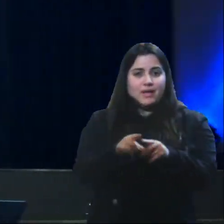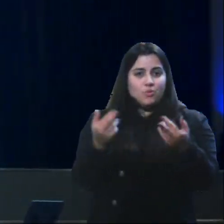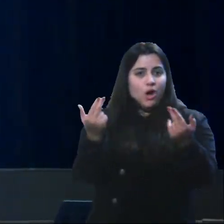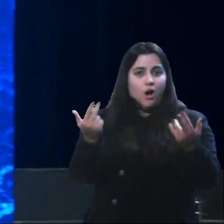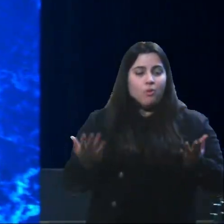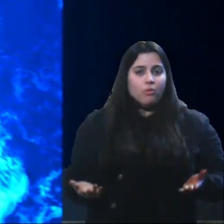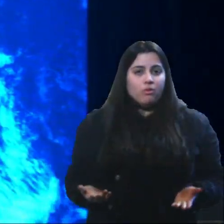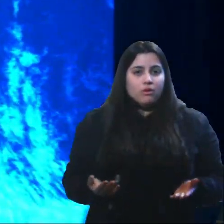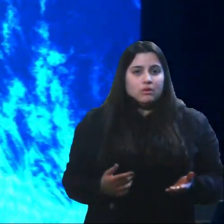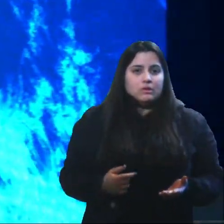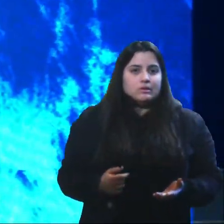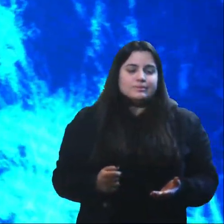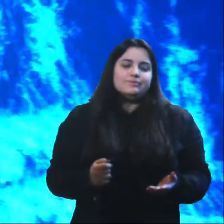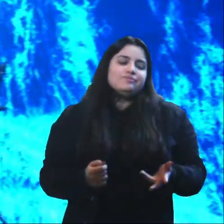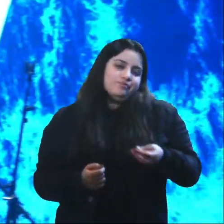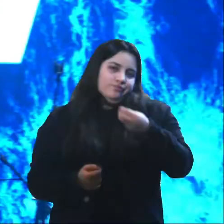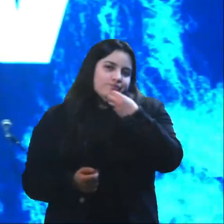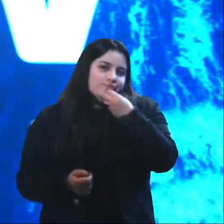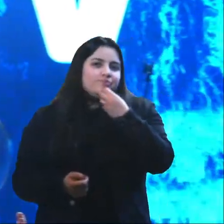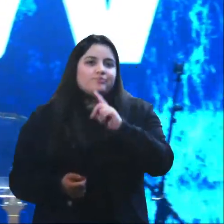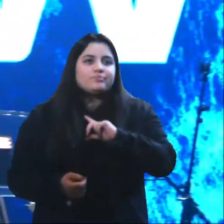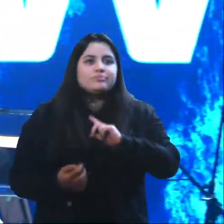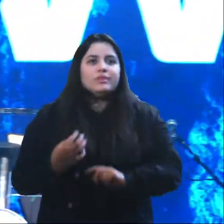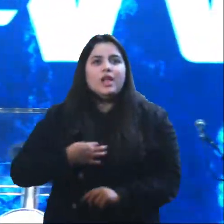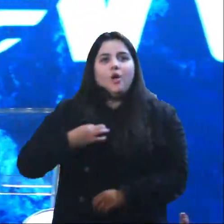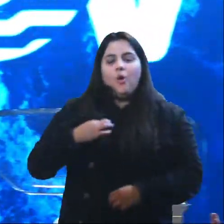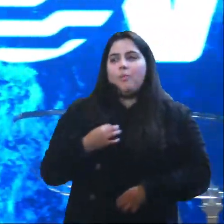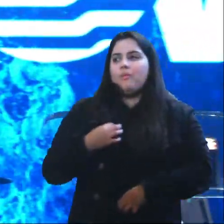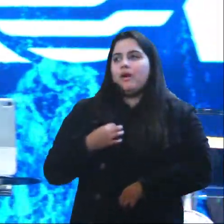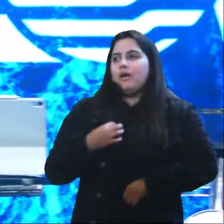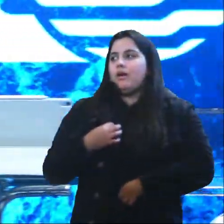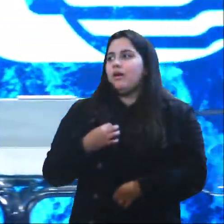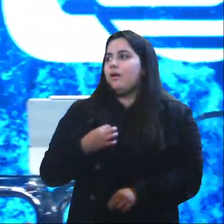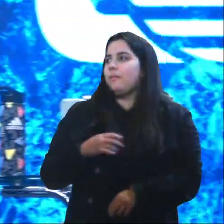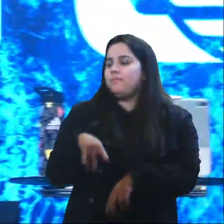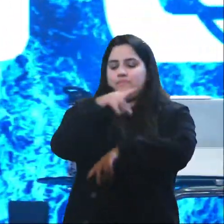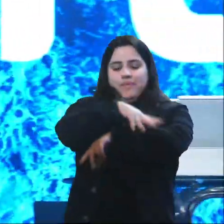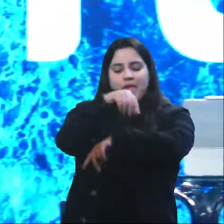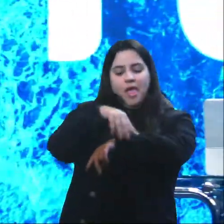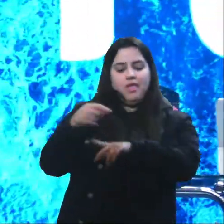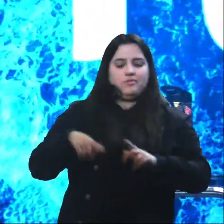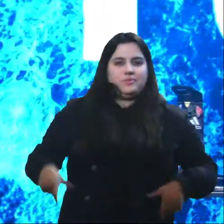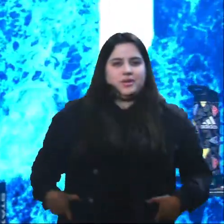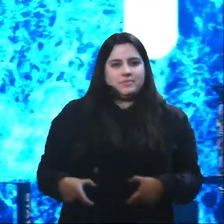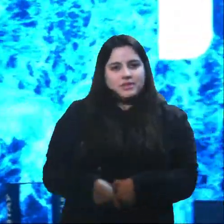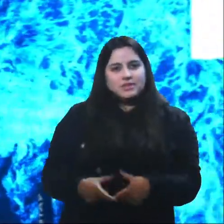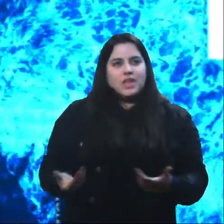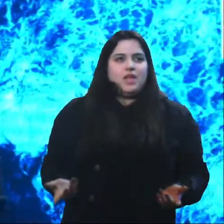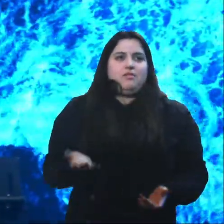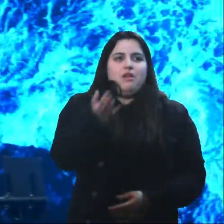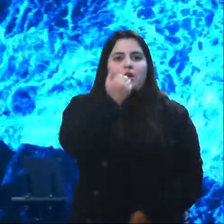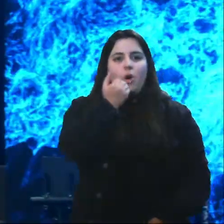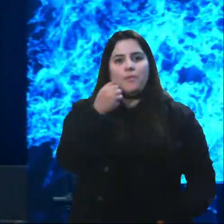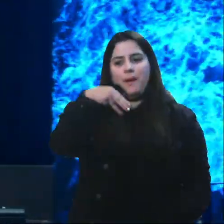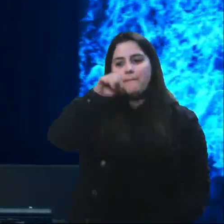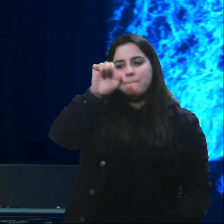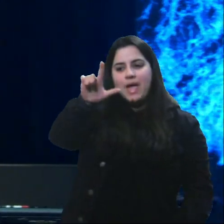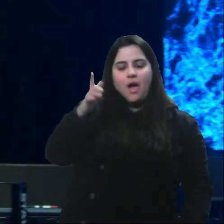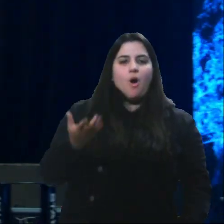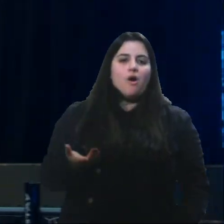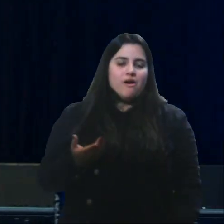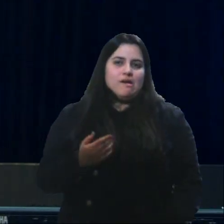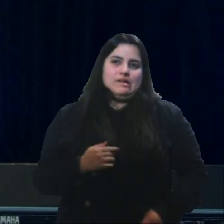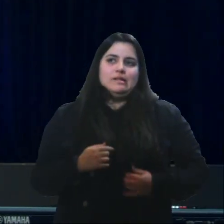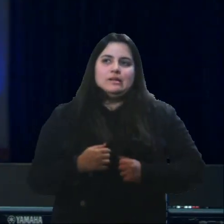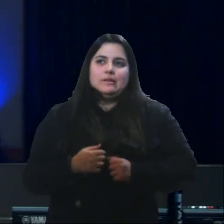ele vestia uma roupa de pelos de camelo, com um cinto de couro, e comia mel e gafanhoto? Porque